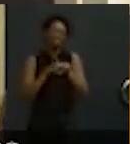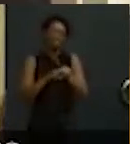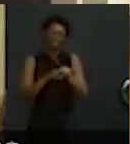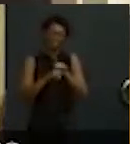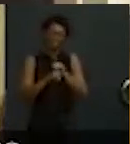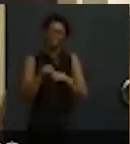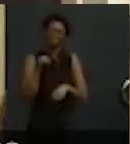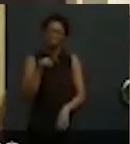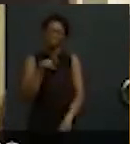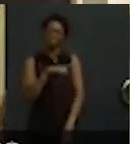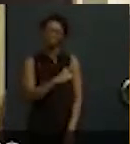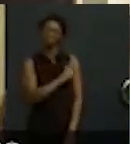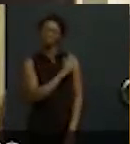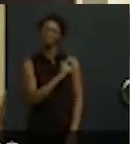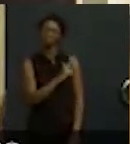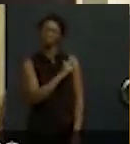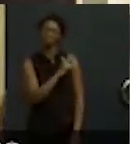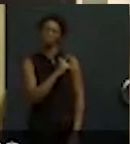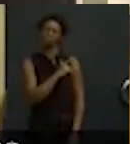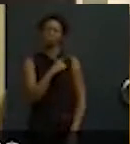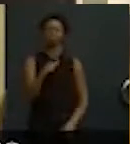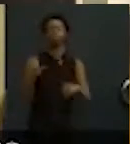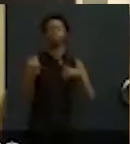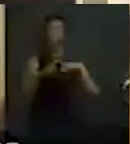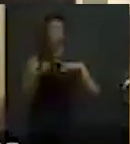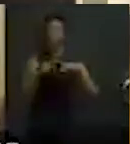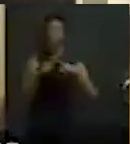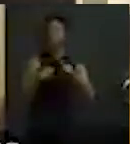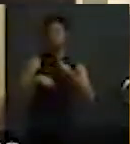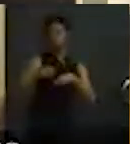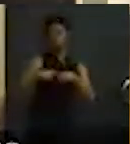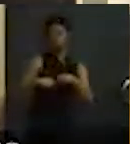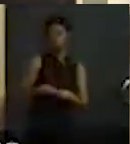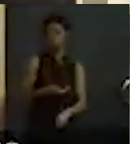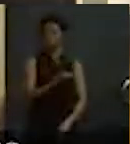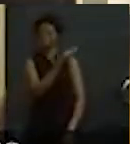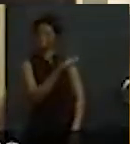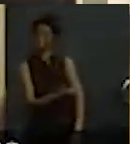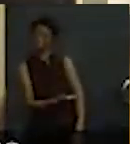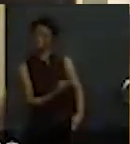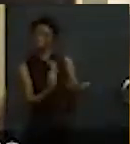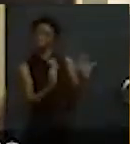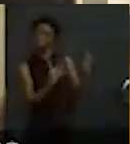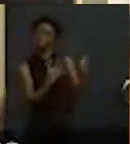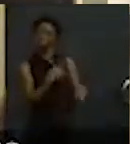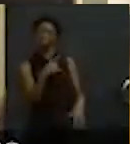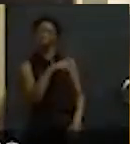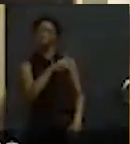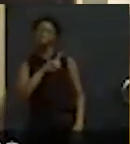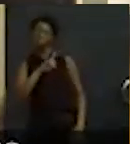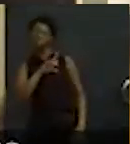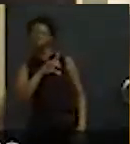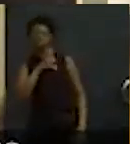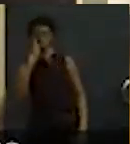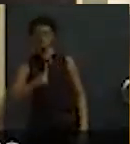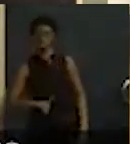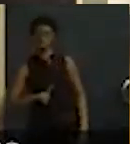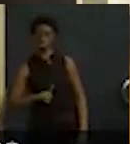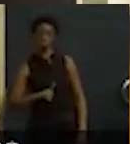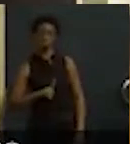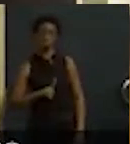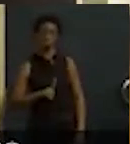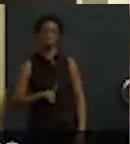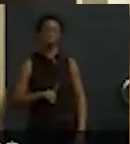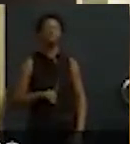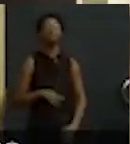em medicina administrativa, o nosso nobre homenageado é diretor executivo da Caixa de Assistência